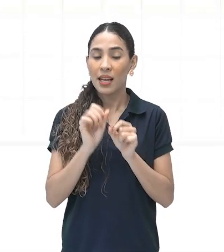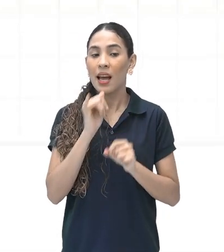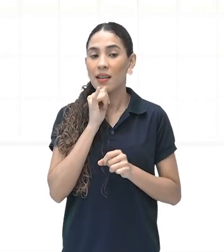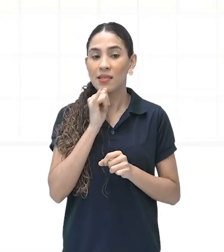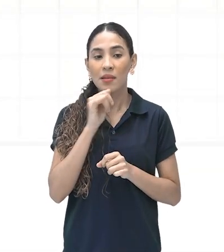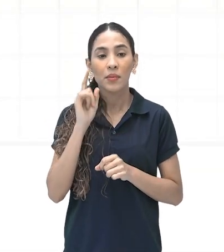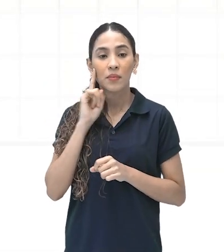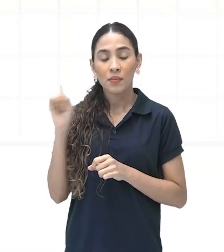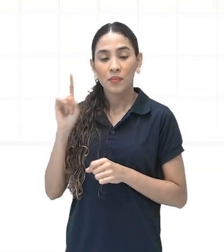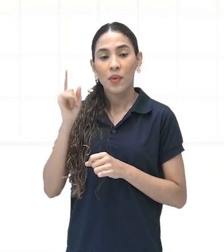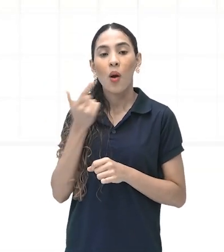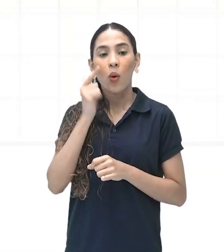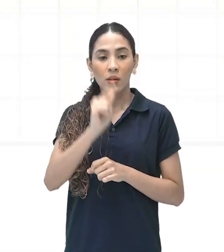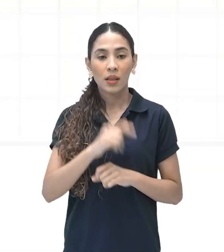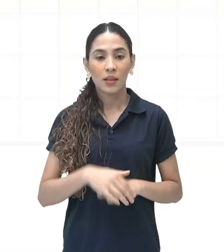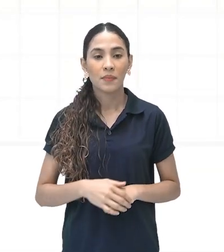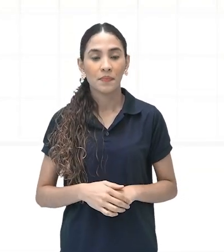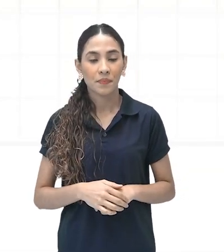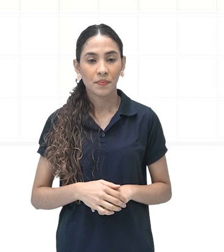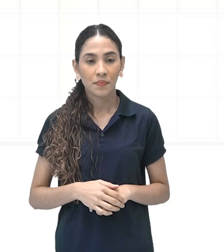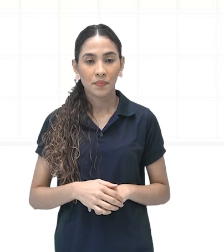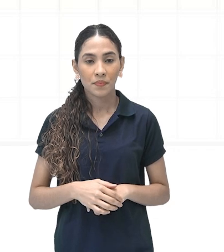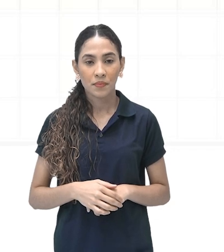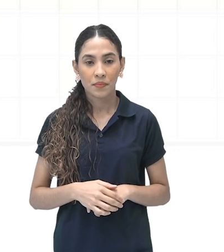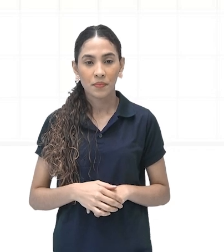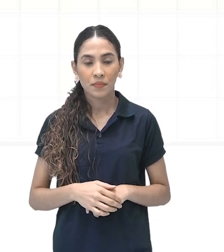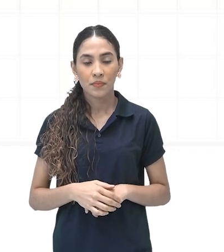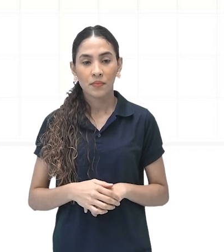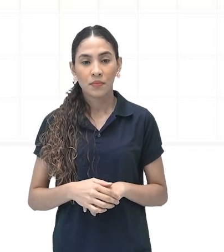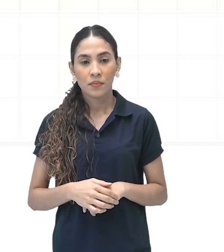Porque essa ainda é boa de fazer.